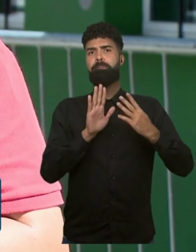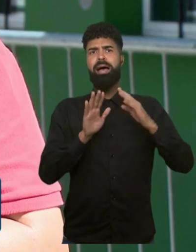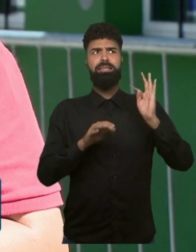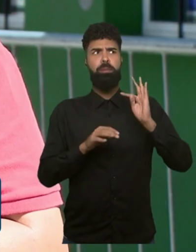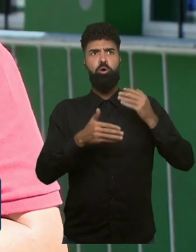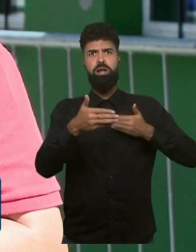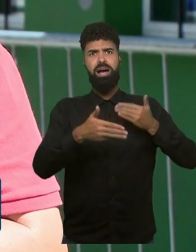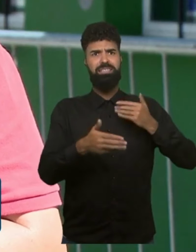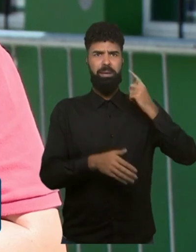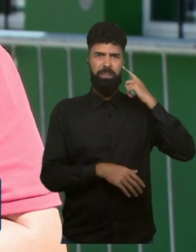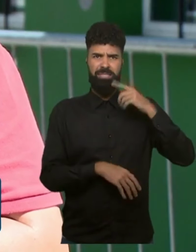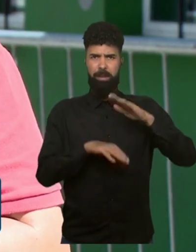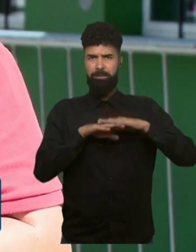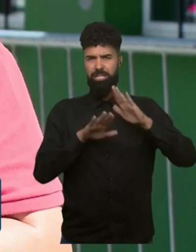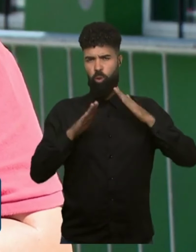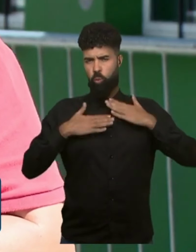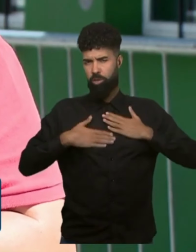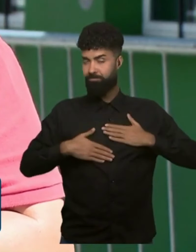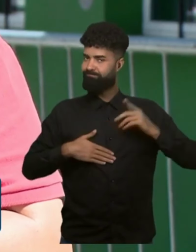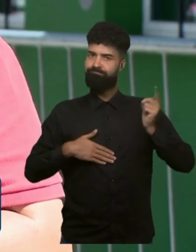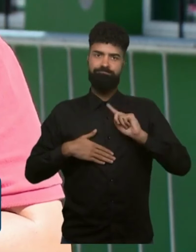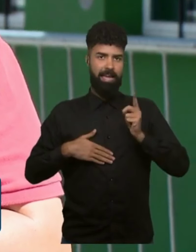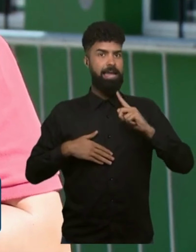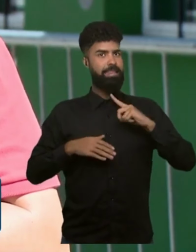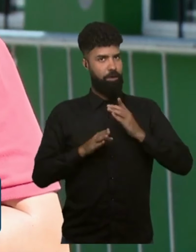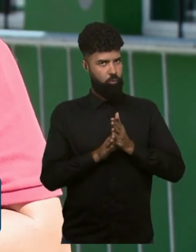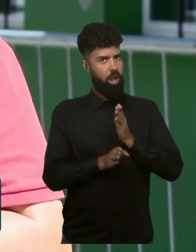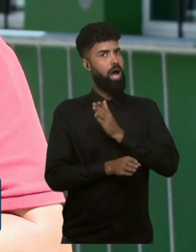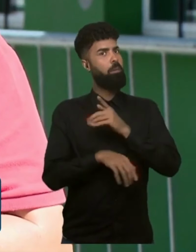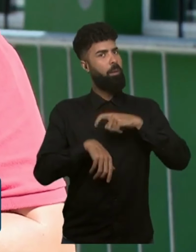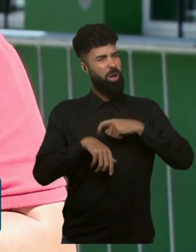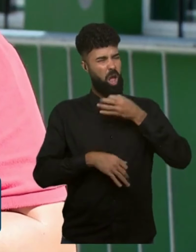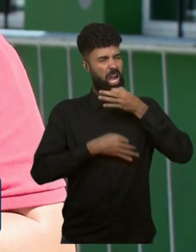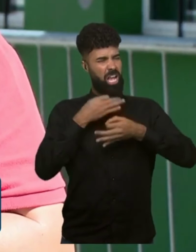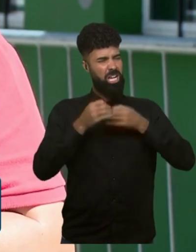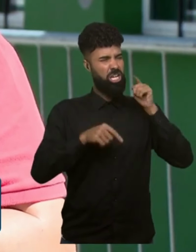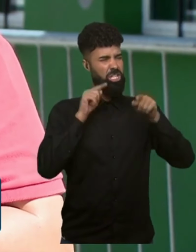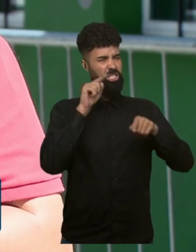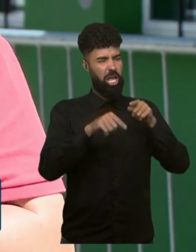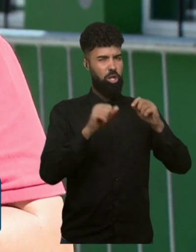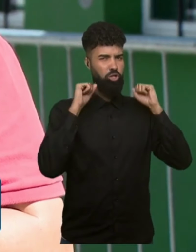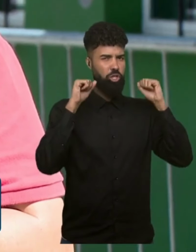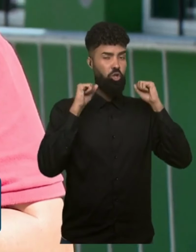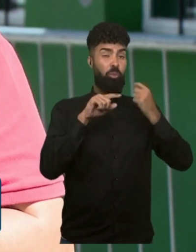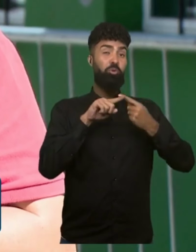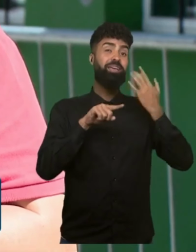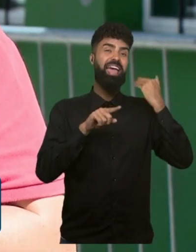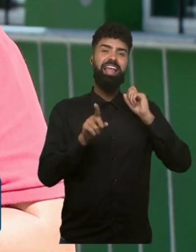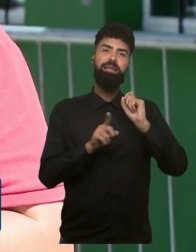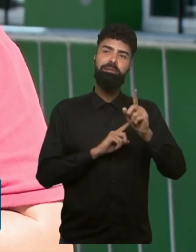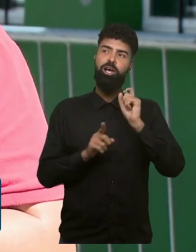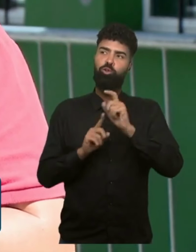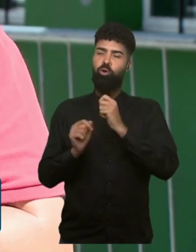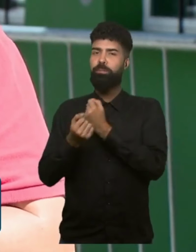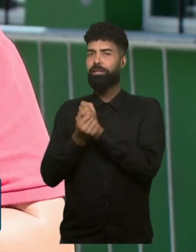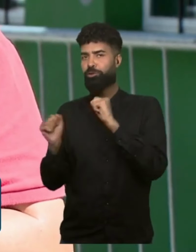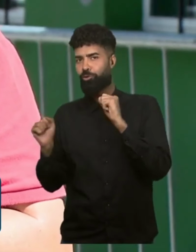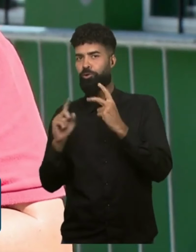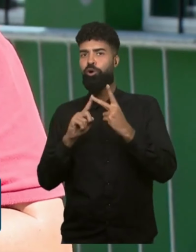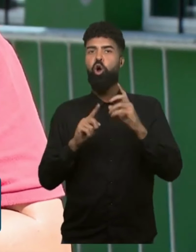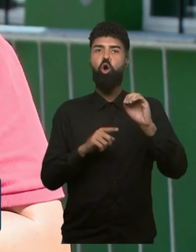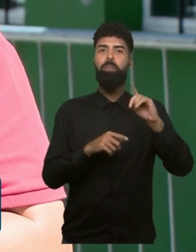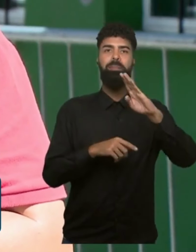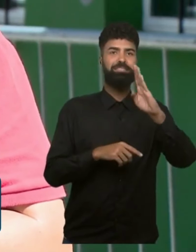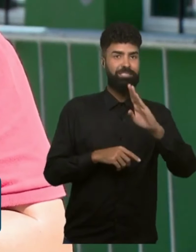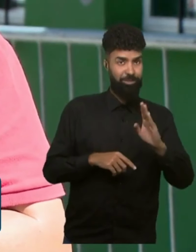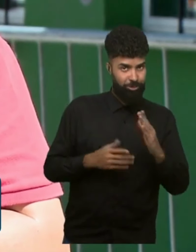longe de ser das mais tranquilas. Houve críticas de torcedores após eliminações na Libertadores e também na Copa do